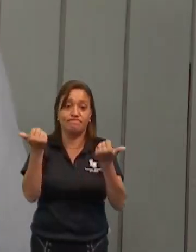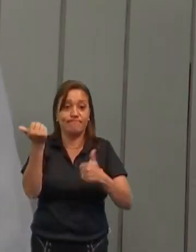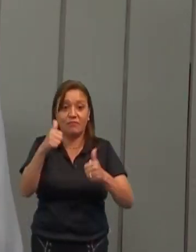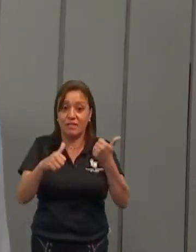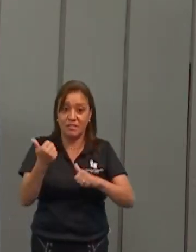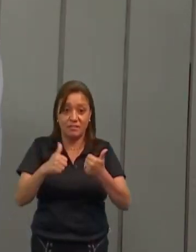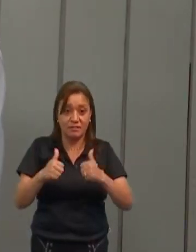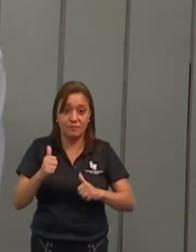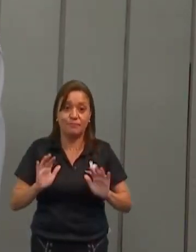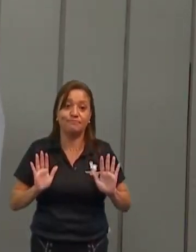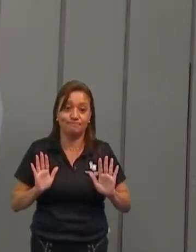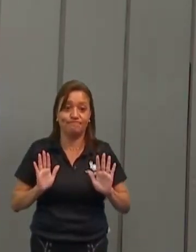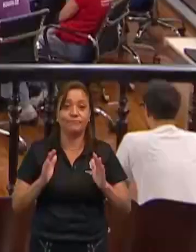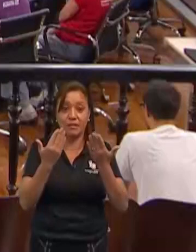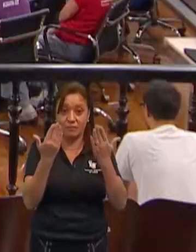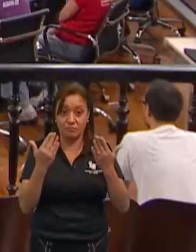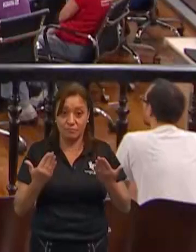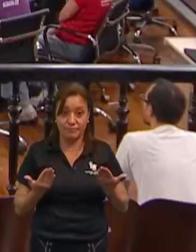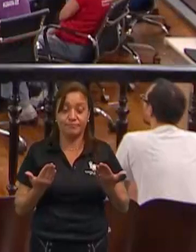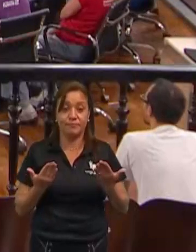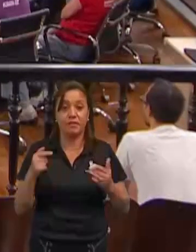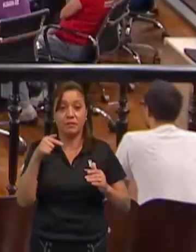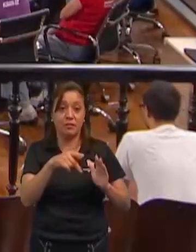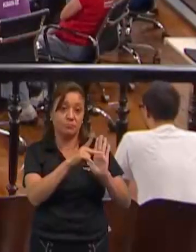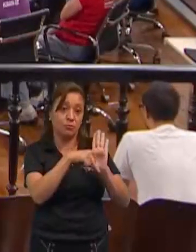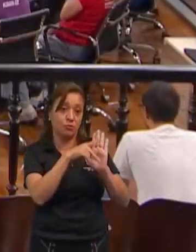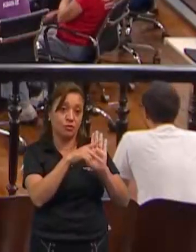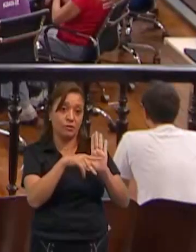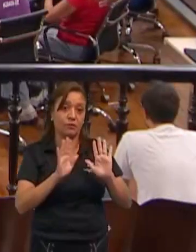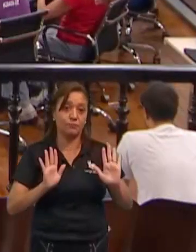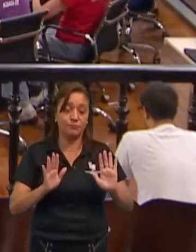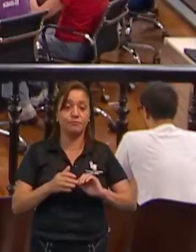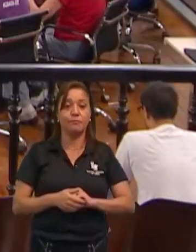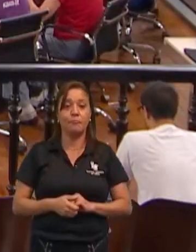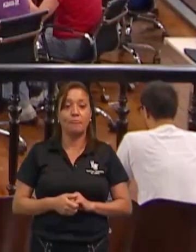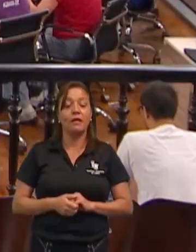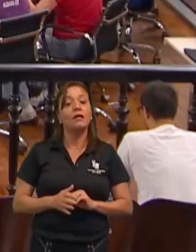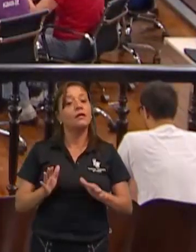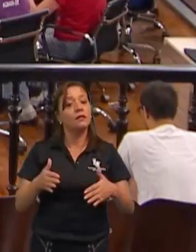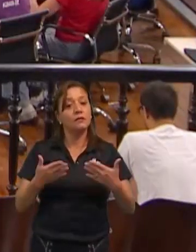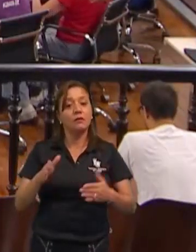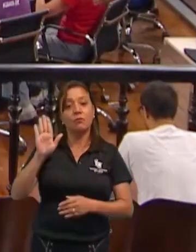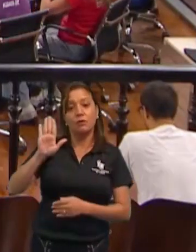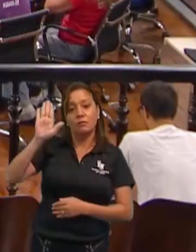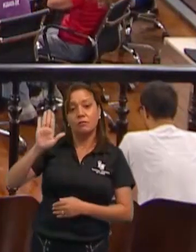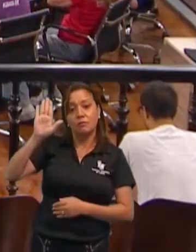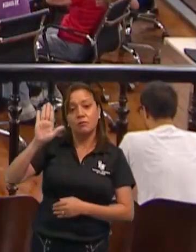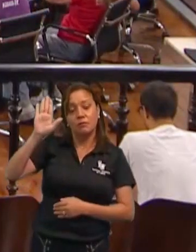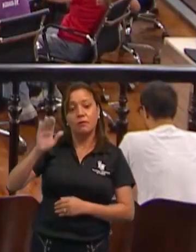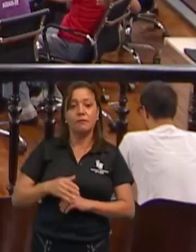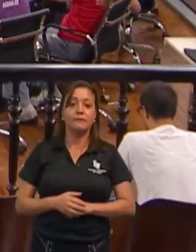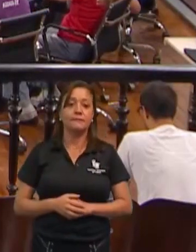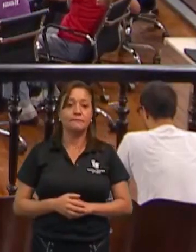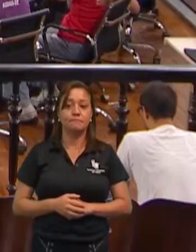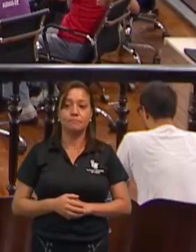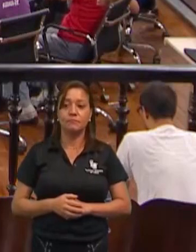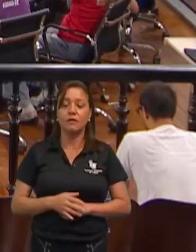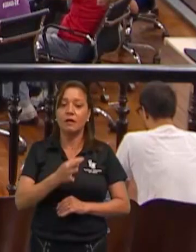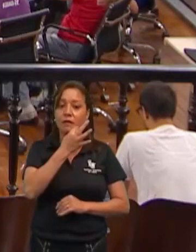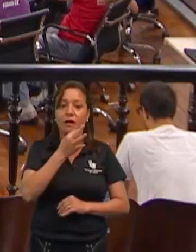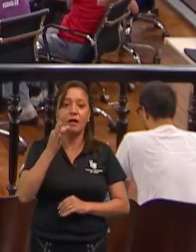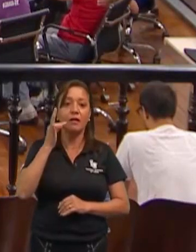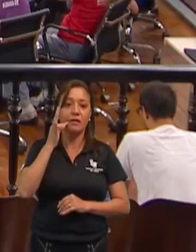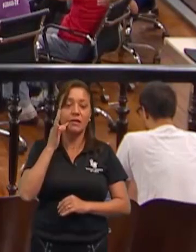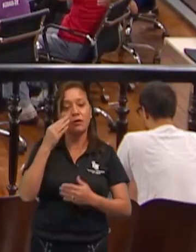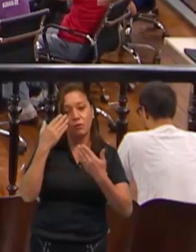segunda votação. Obrigado. Muito bem, vereador Wagner de Oliveira. Pela ordem, vereadora Thalia Sobral. Obrigada, presidente.